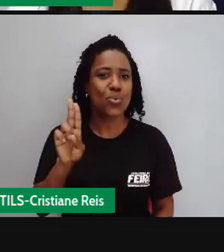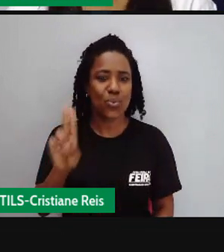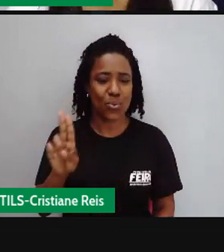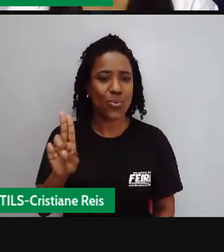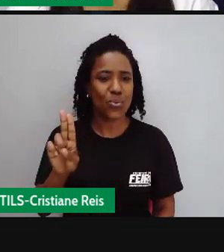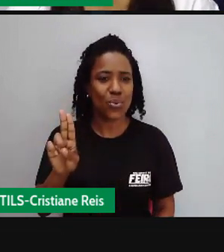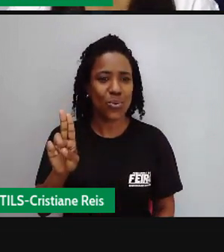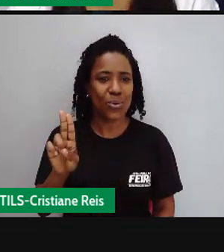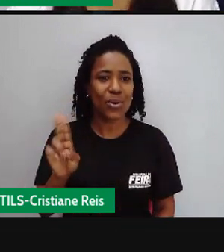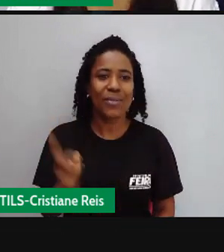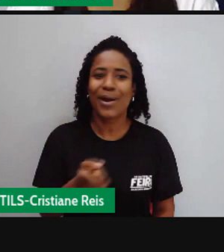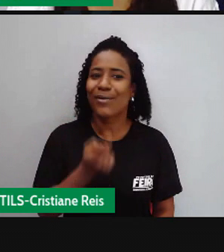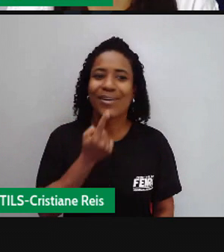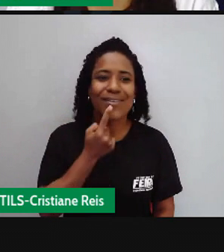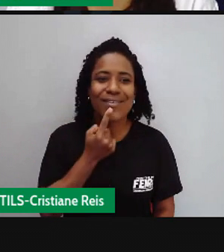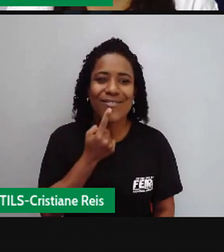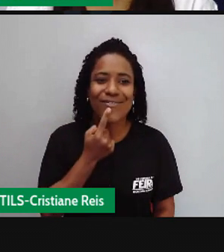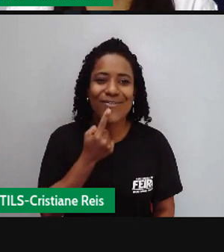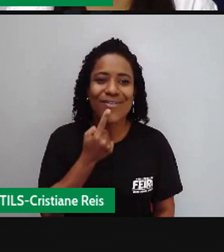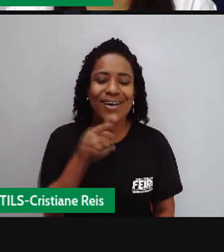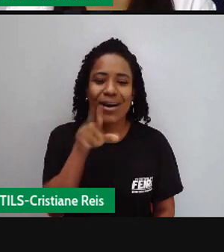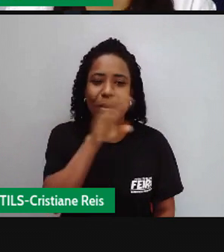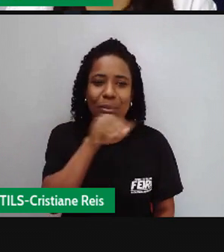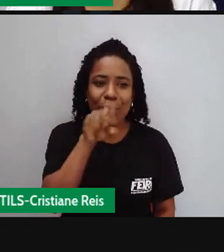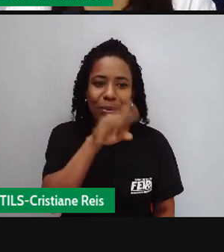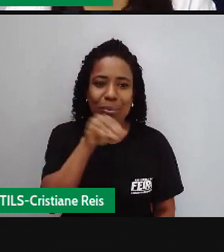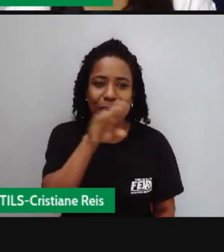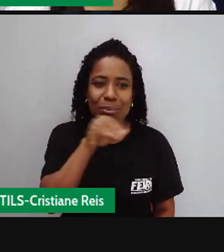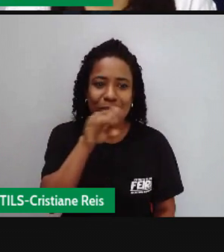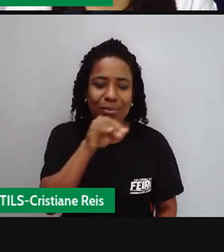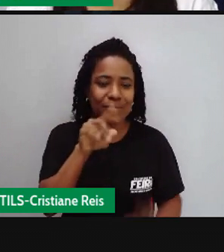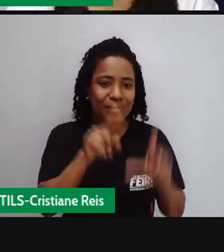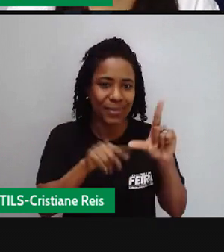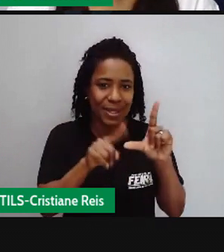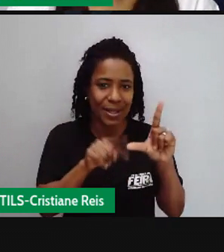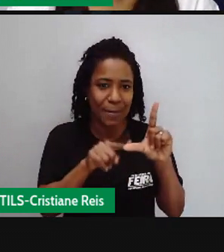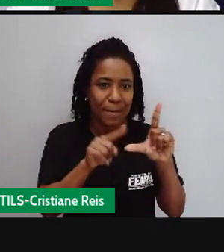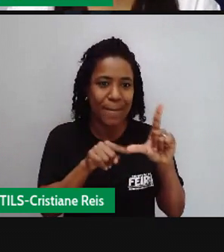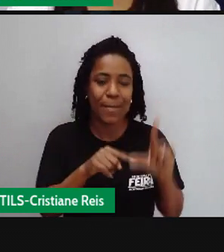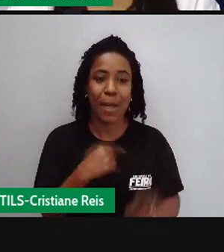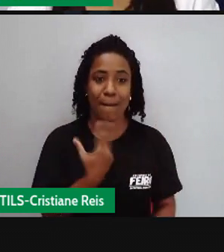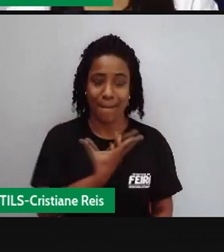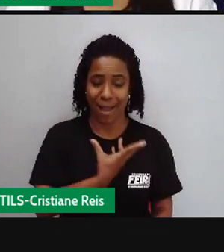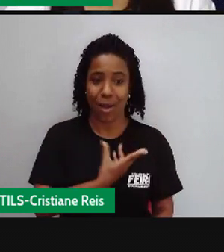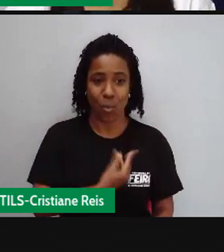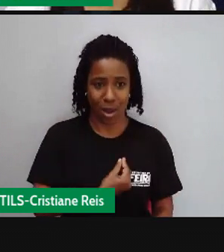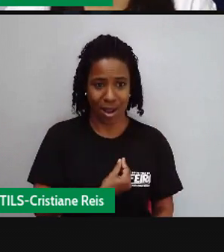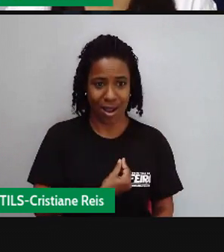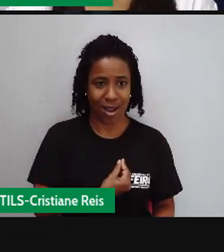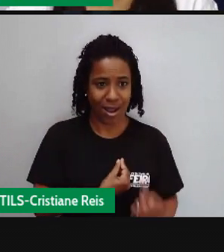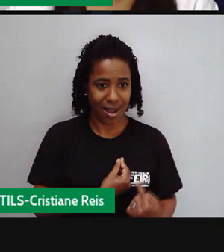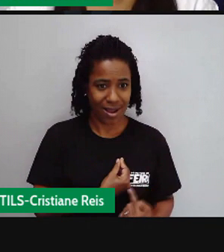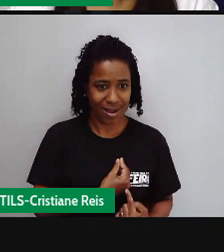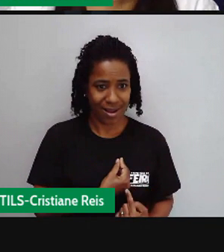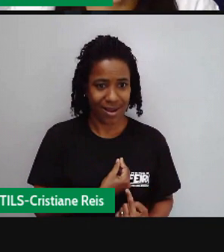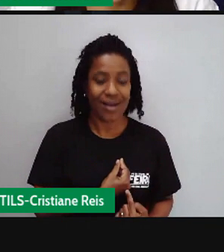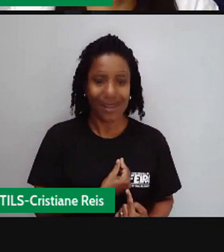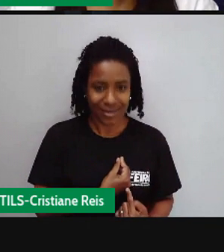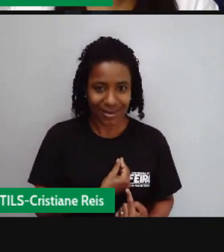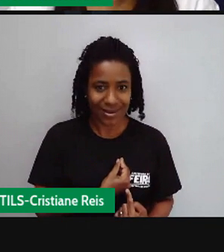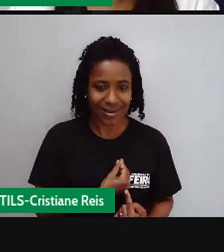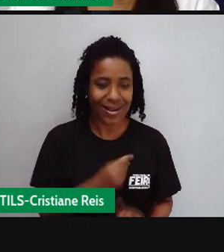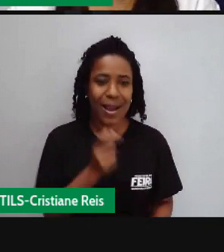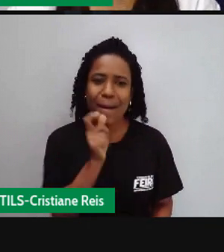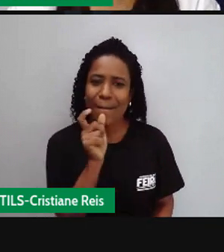fala, no momento em que o som da letra sai, quando eu falo a palavra mágoa, apesar de estar escrita aí com a letra